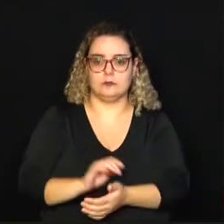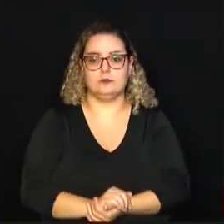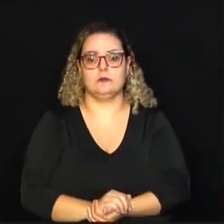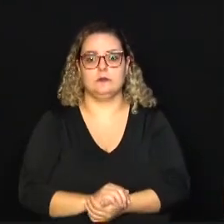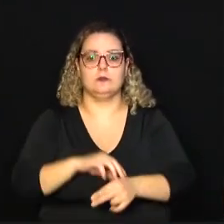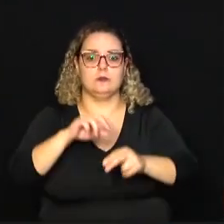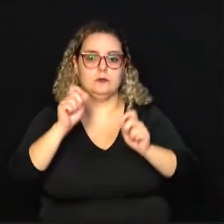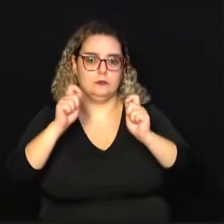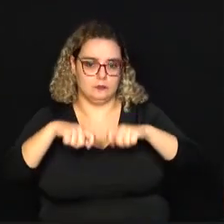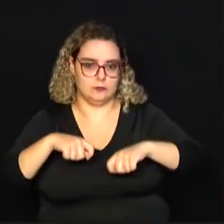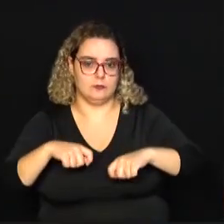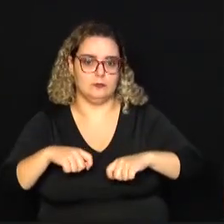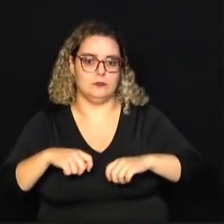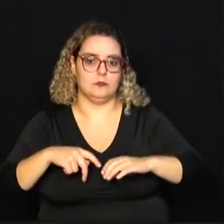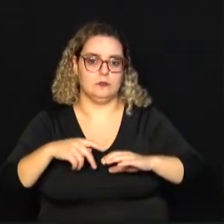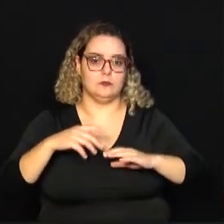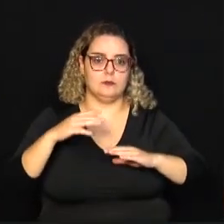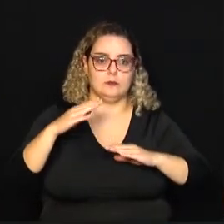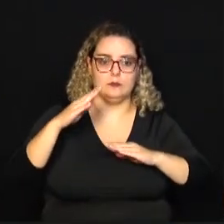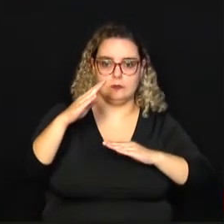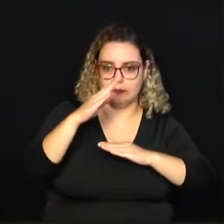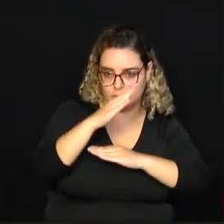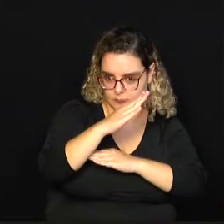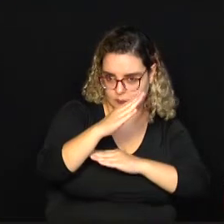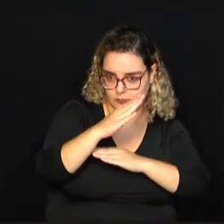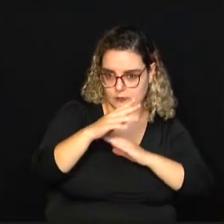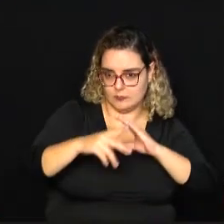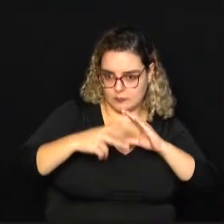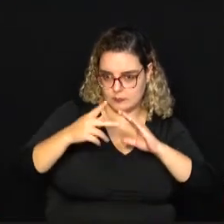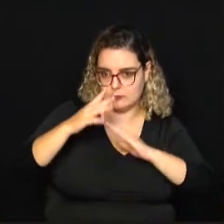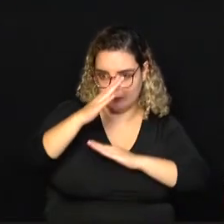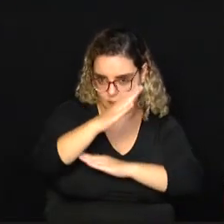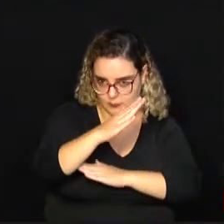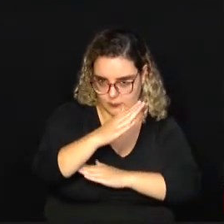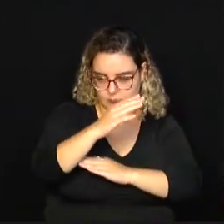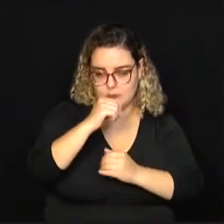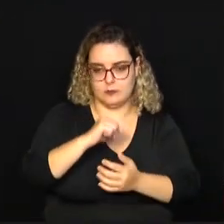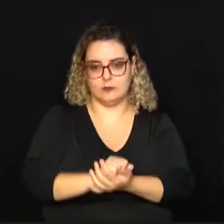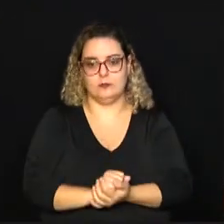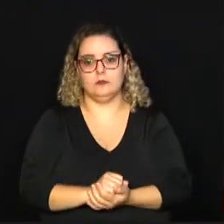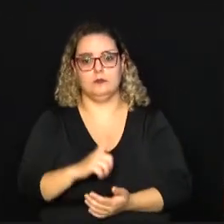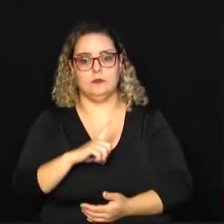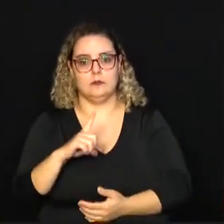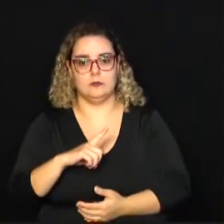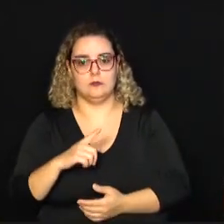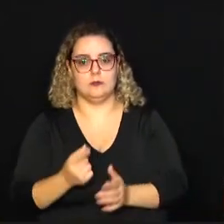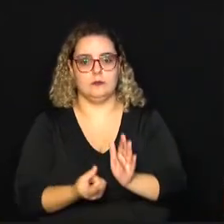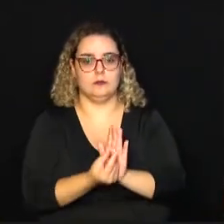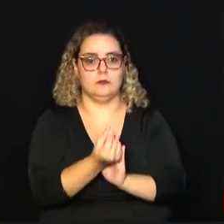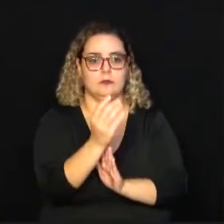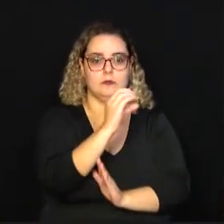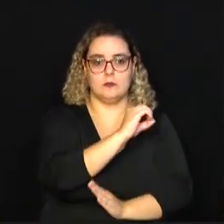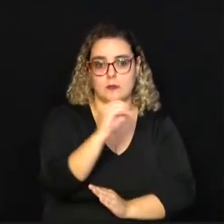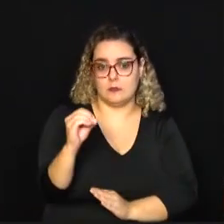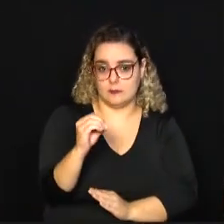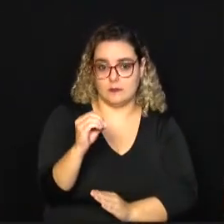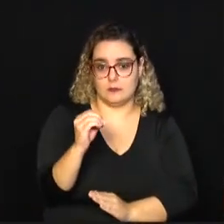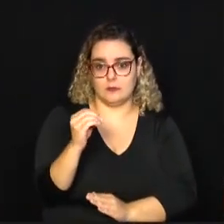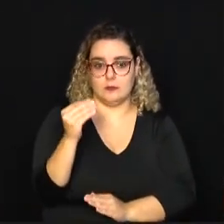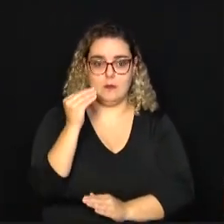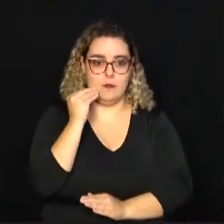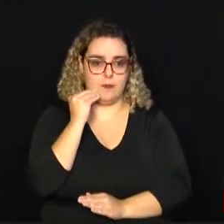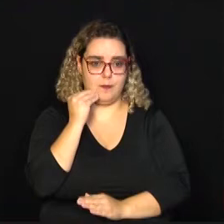criar alguma lei para que possa até ter custo zero para aquisição de testes? Essa é a